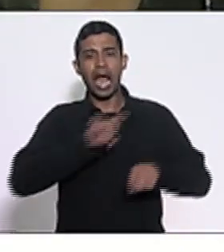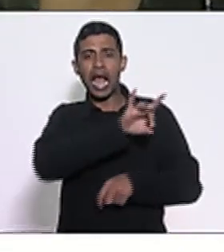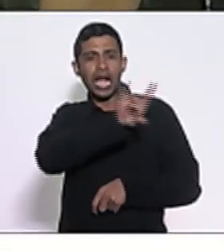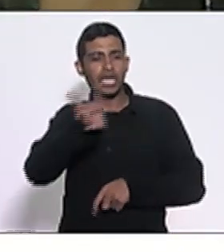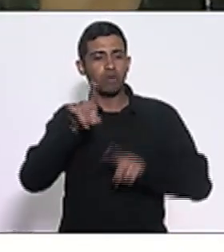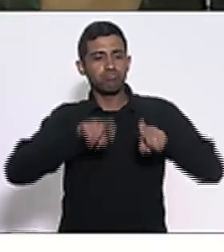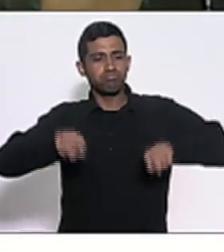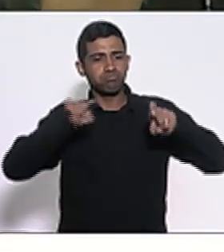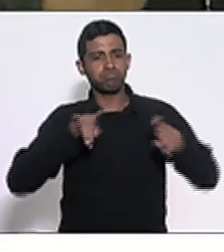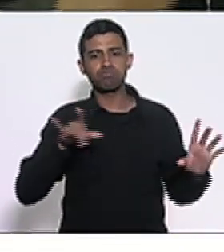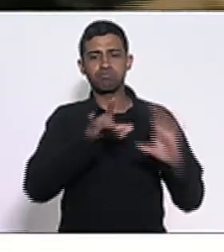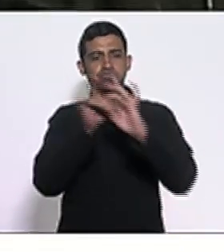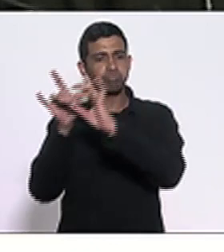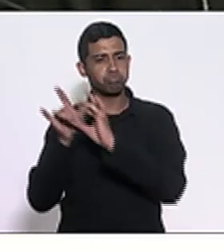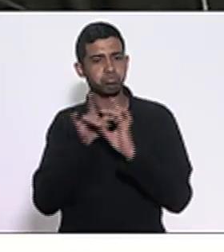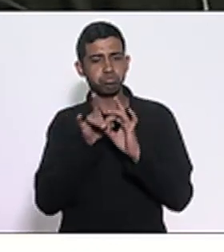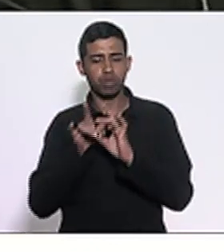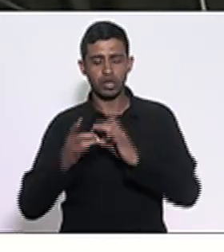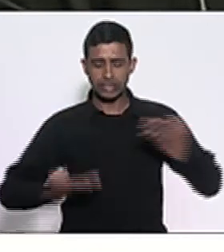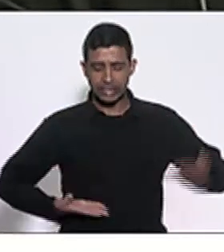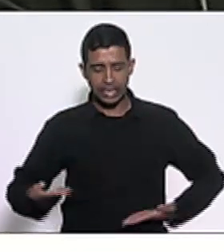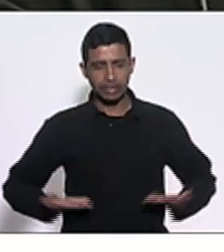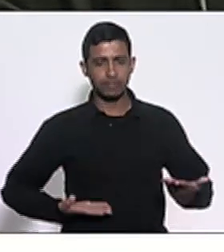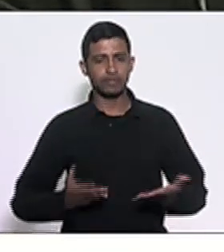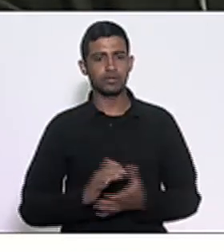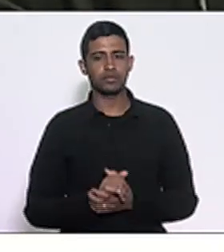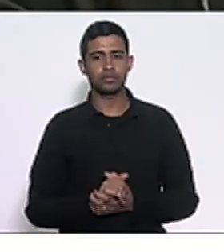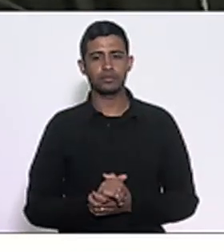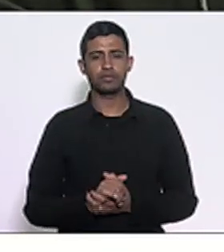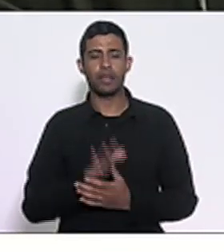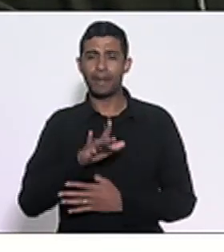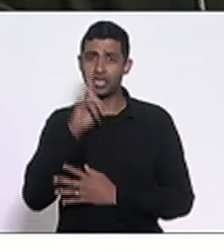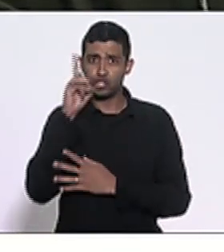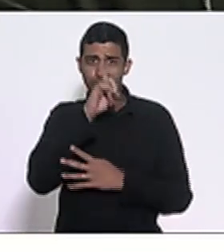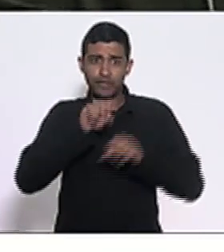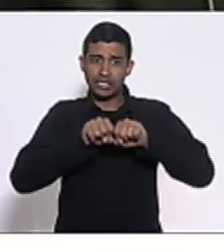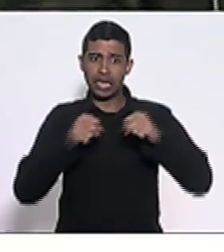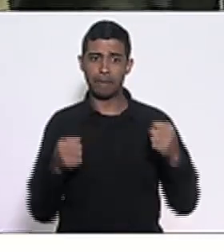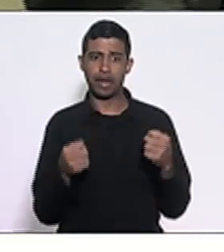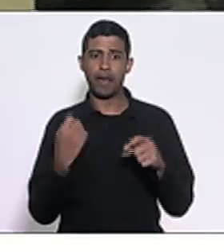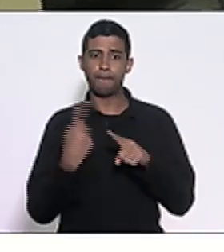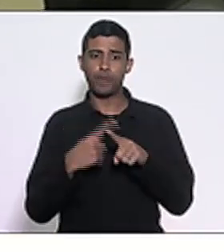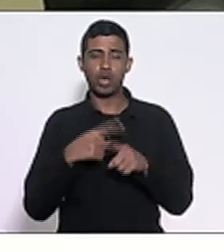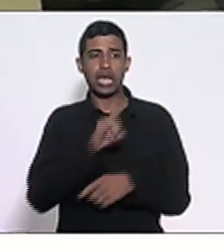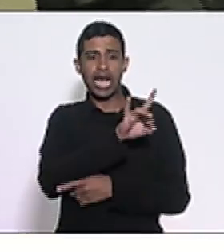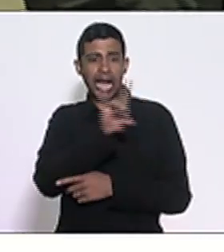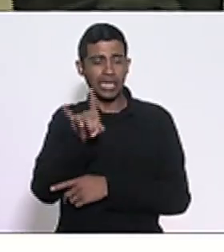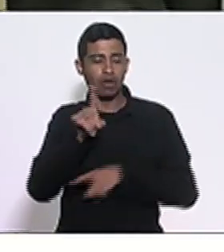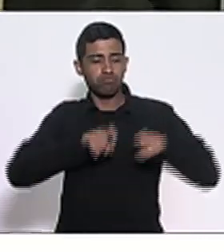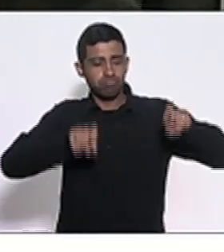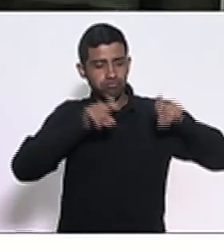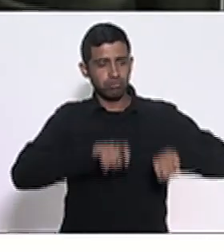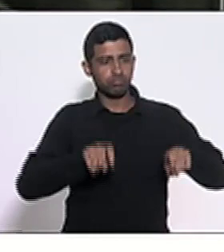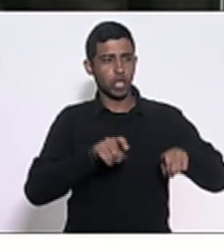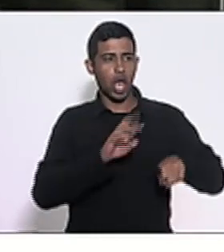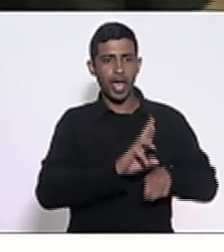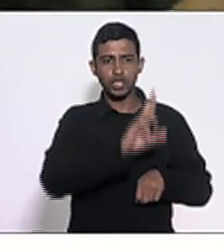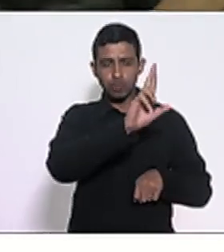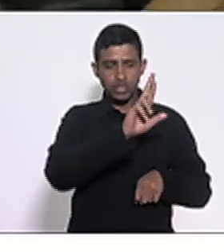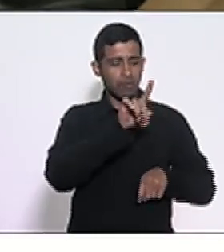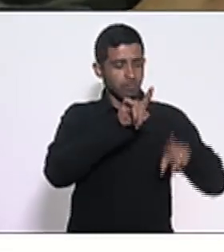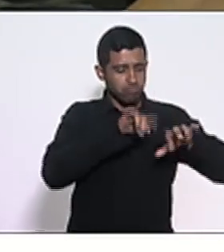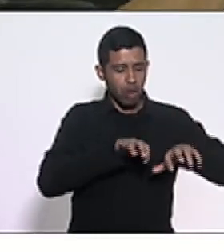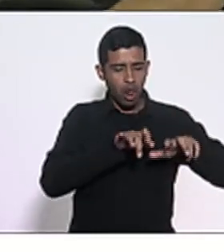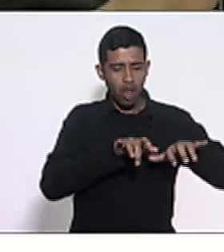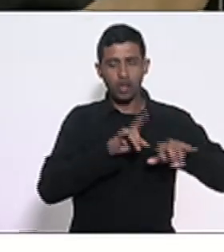com o outro o serviço. E dificilmente quebra, porque cada um faz uma parte, quebrando uma parte, essa parte